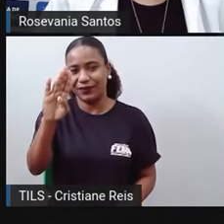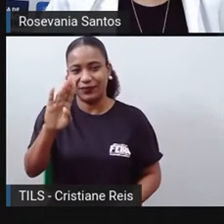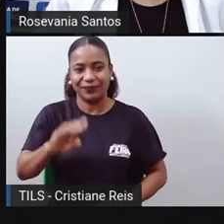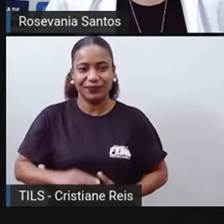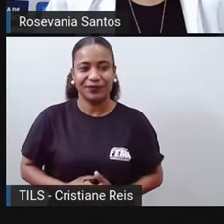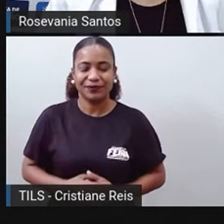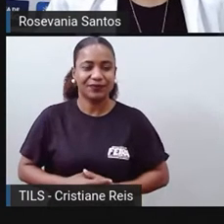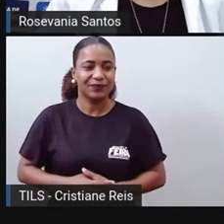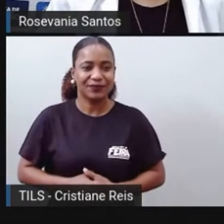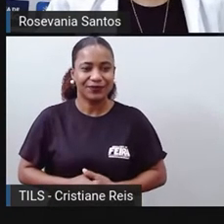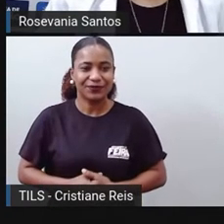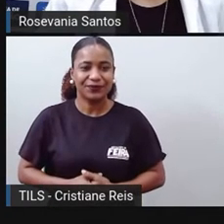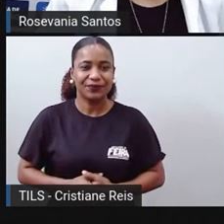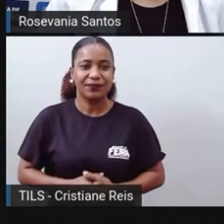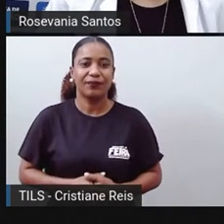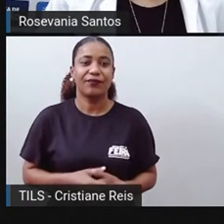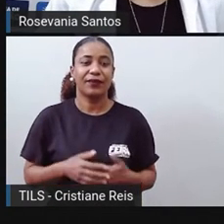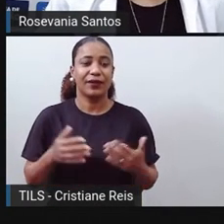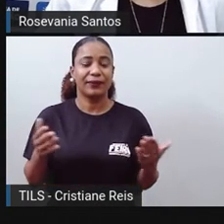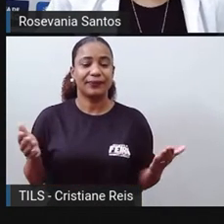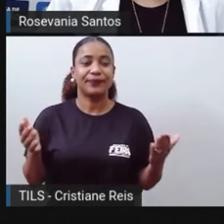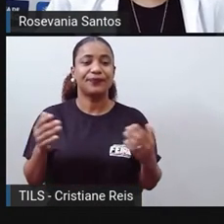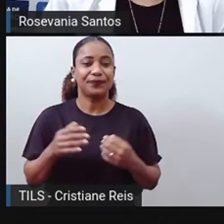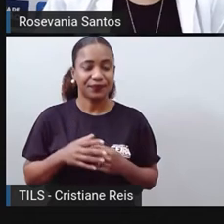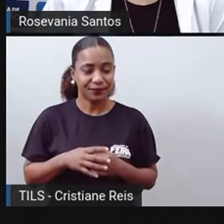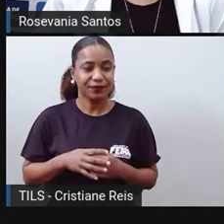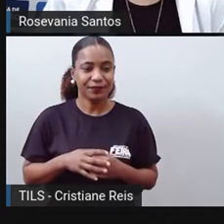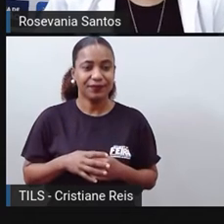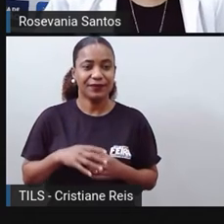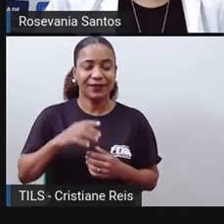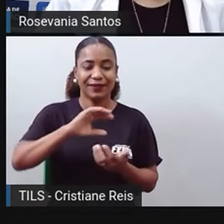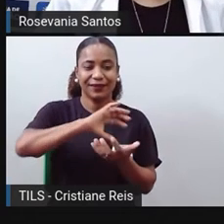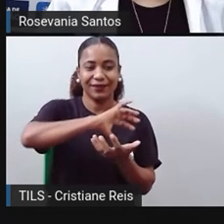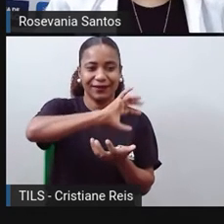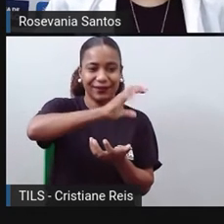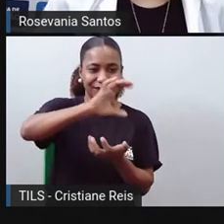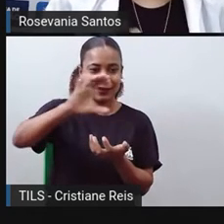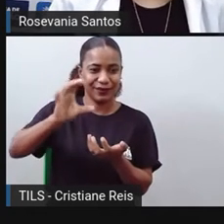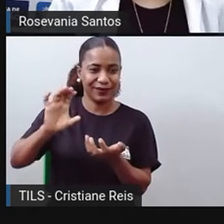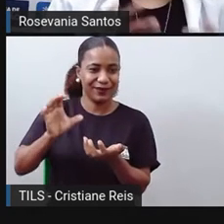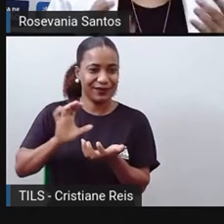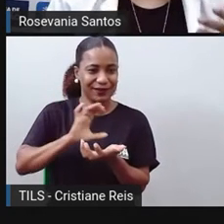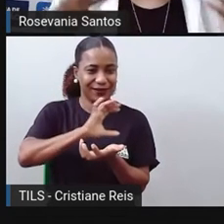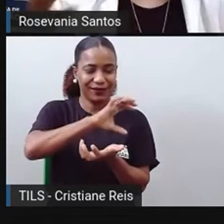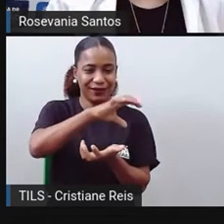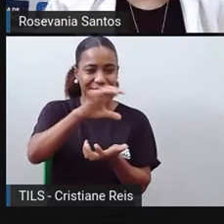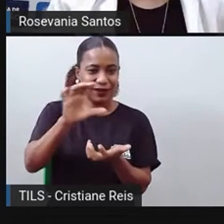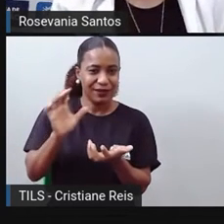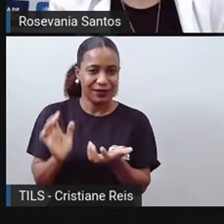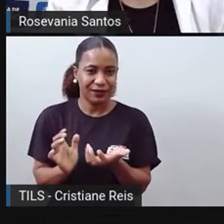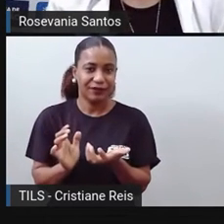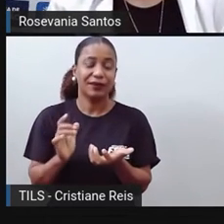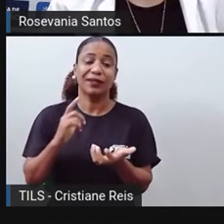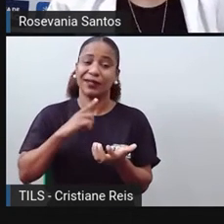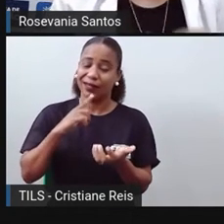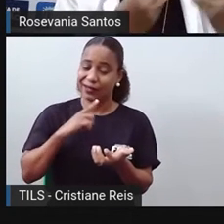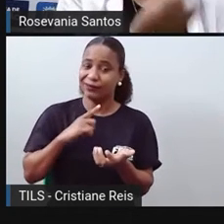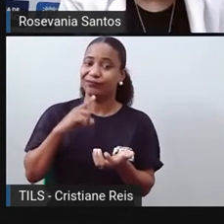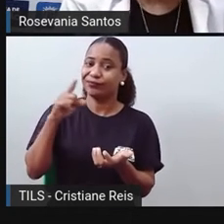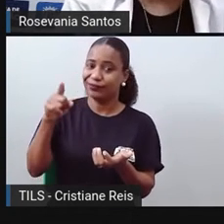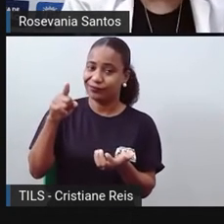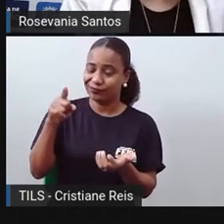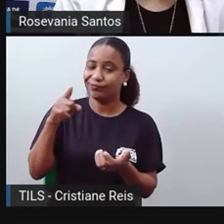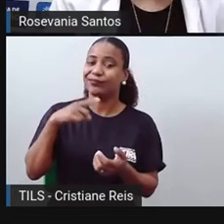Bom, mas aí quando a gente fala, né, desses continentes, né, a gente tem a questão da exploração humana, a questão